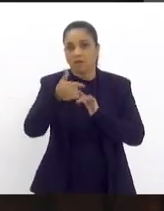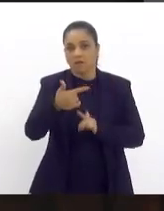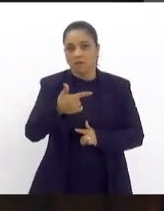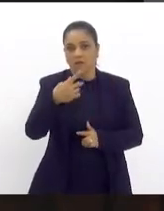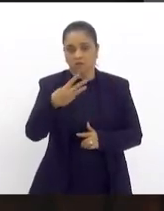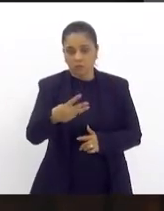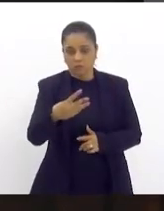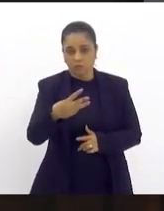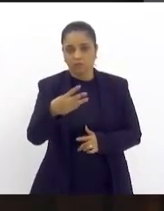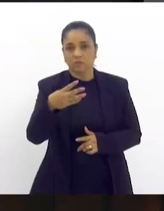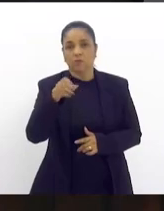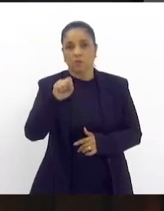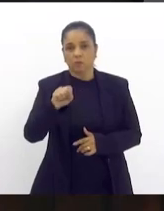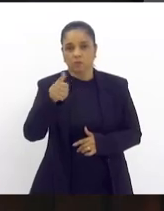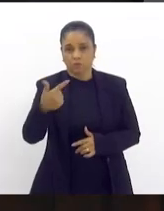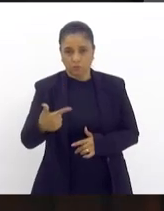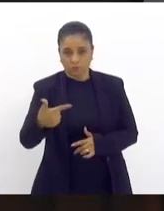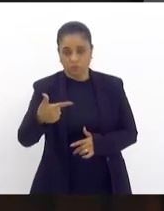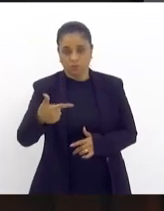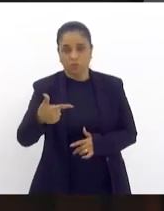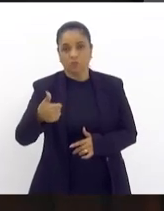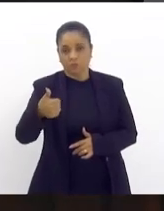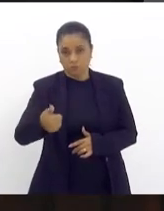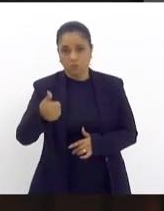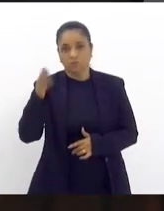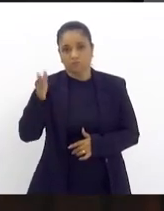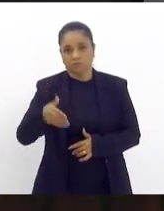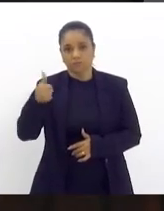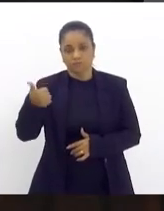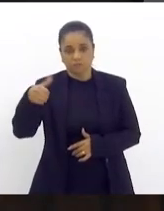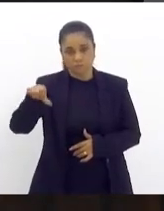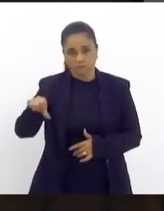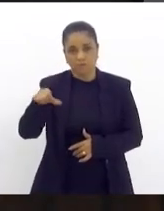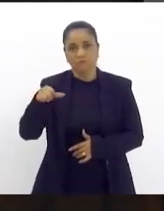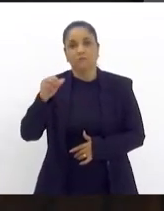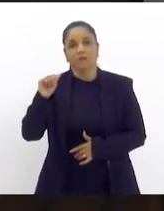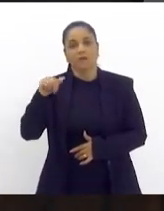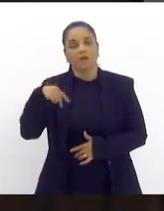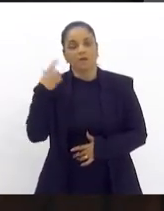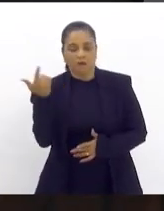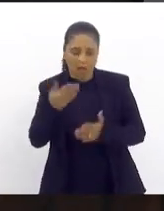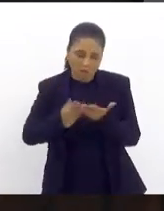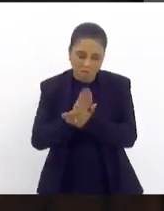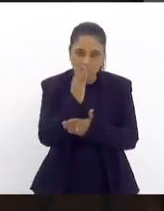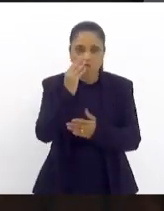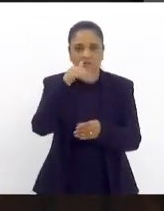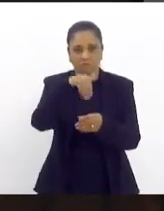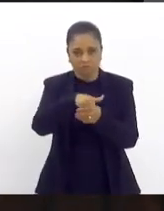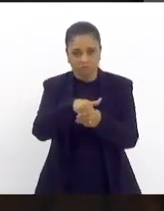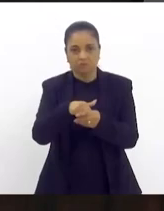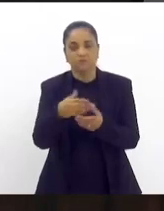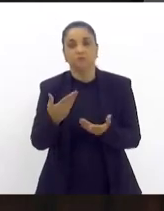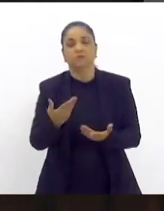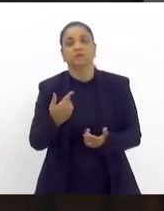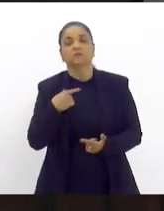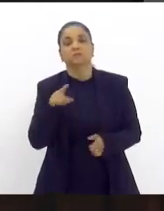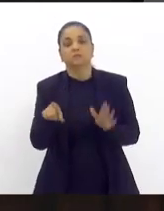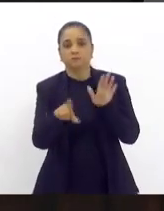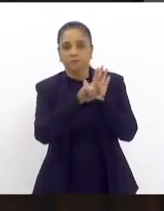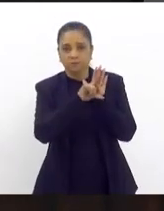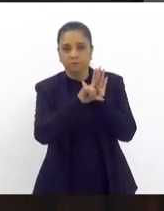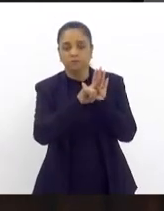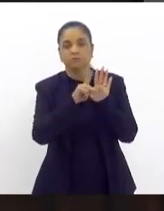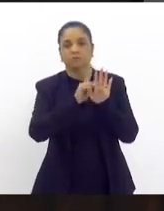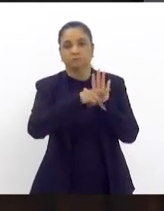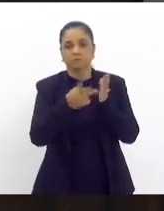1481, de 2019, do deputado Anderson Moraes. Senhores, que aprovam, permaneçam como estão, aprovado. Há sobre a mesa